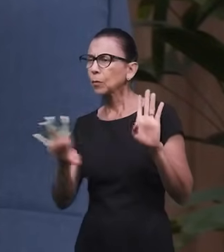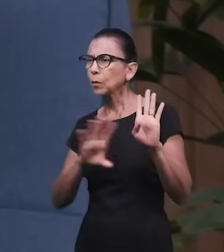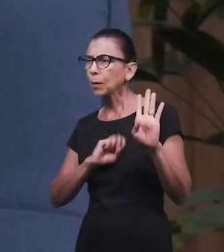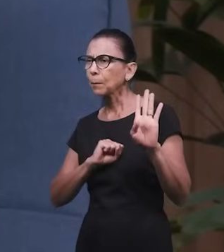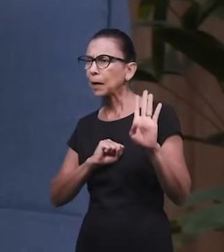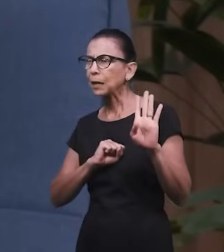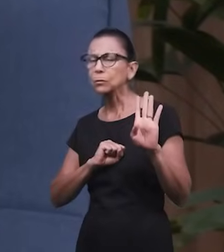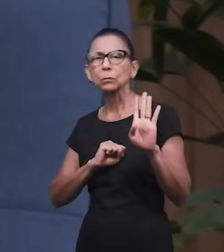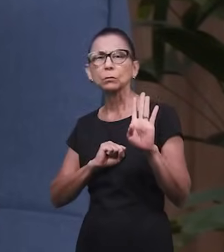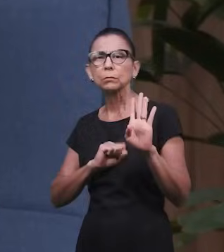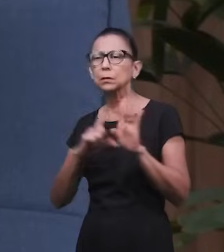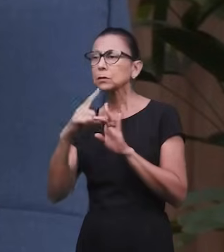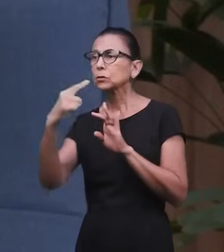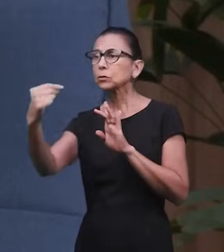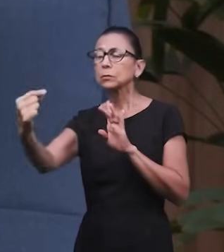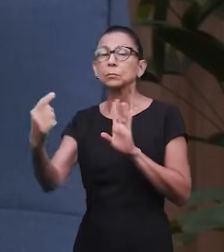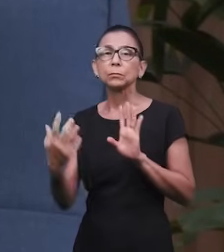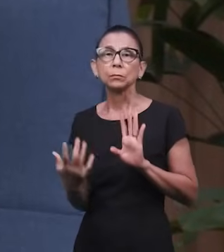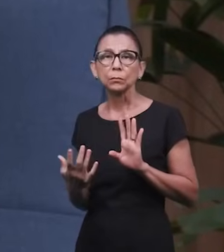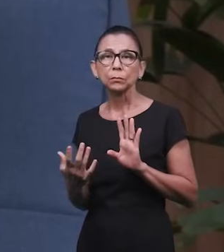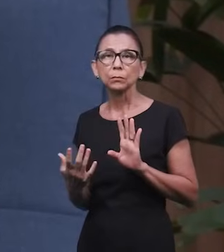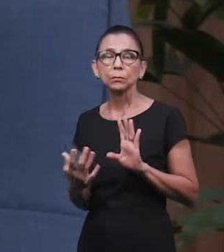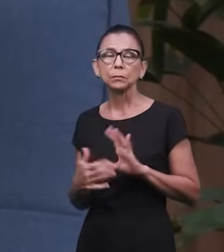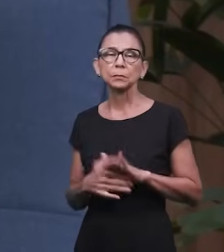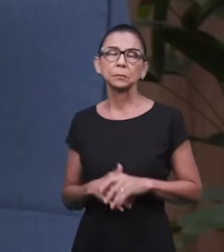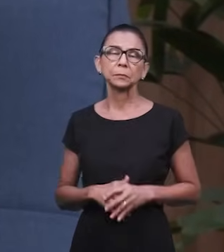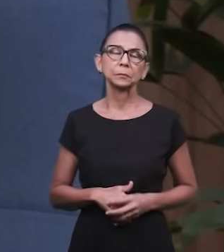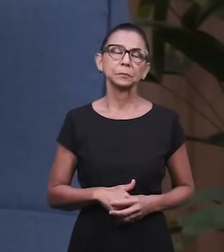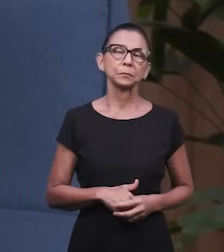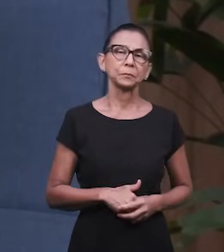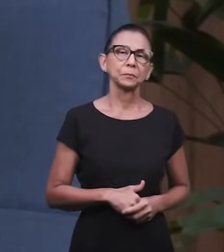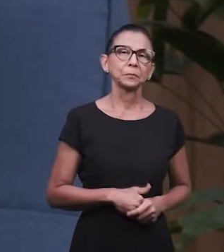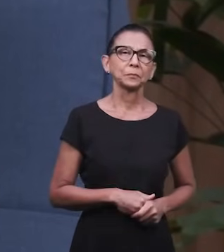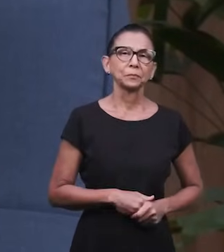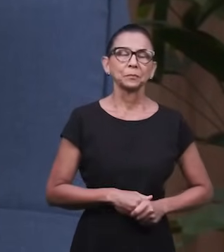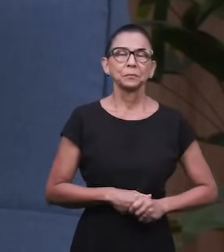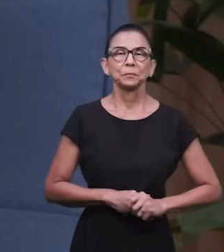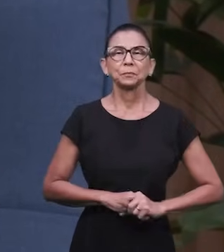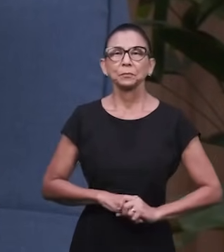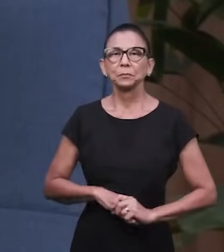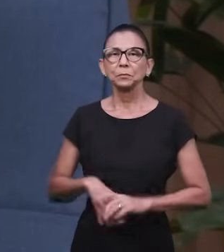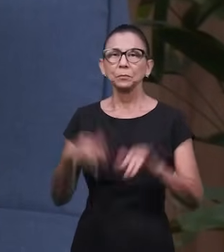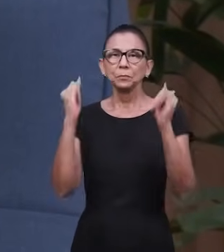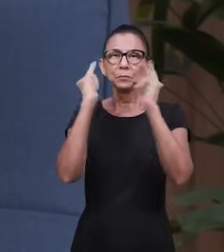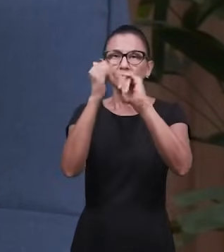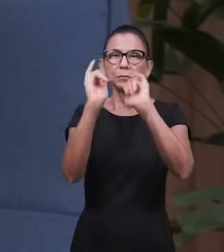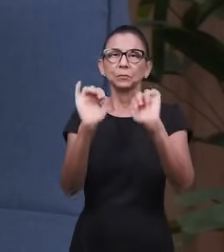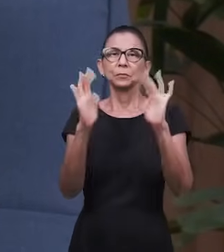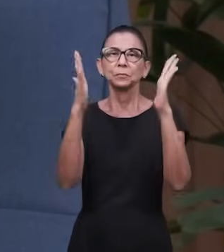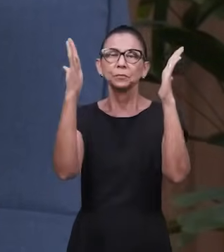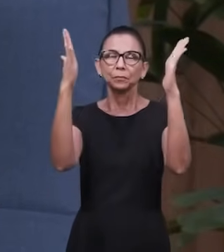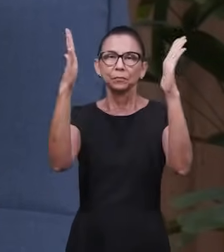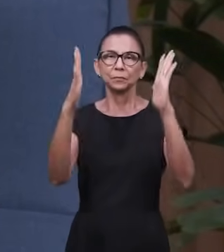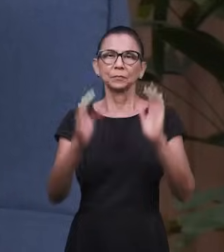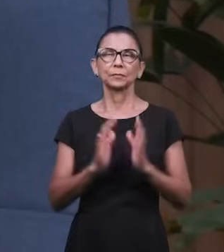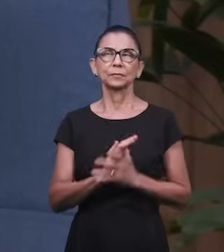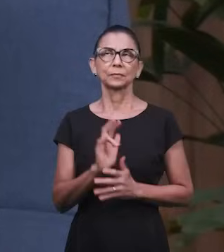Trombetas e Festas, beijai o filho, né, aquela expressão final. E era